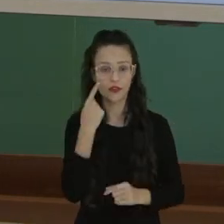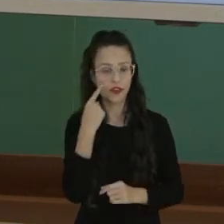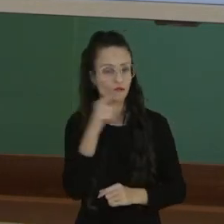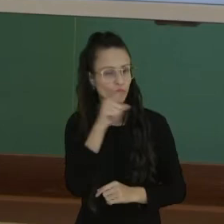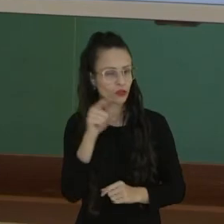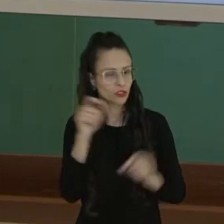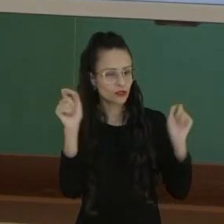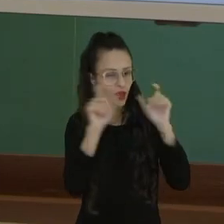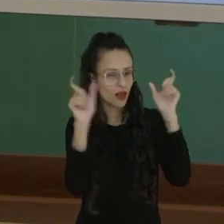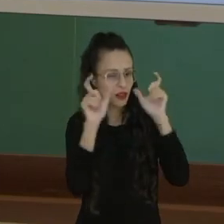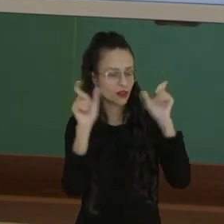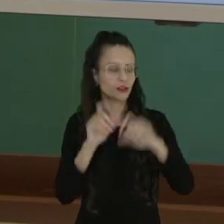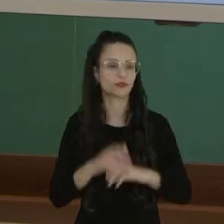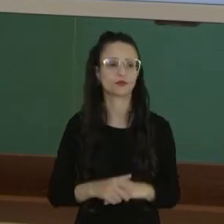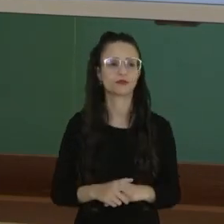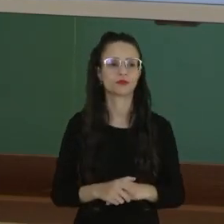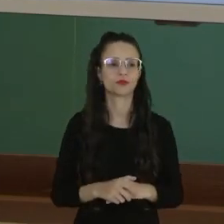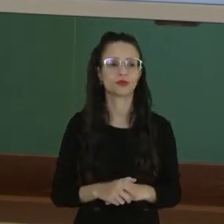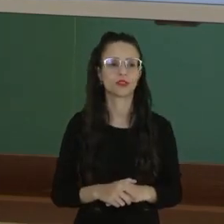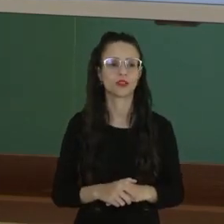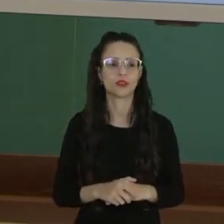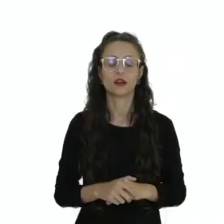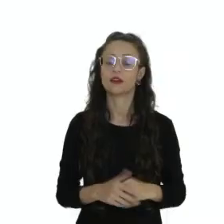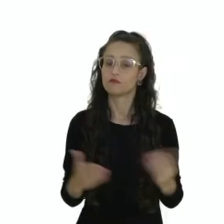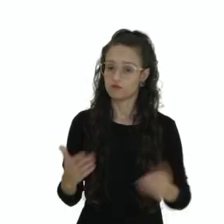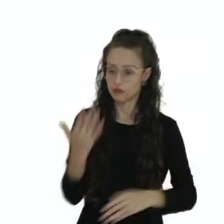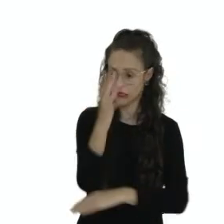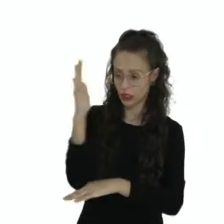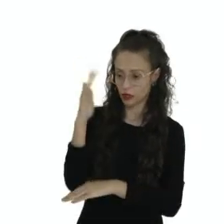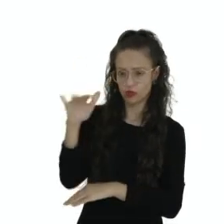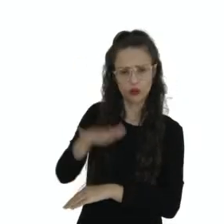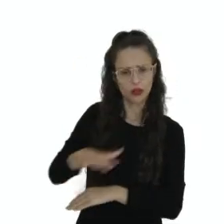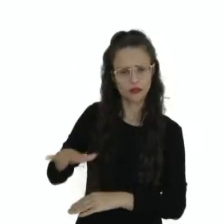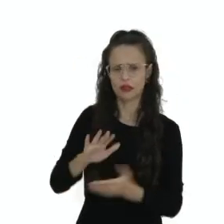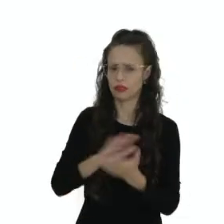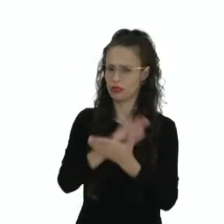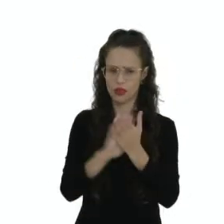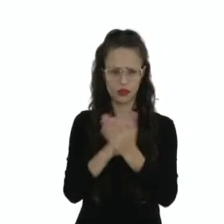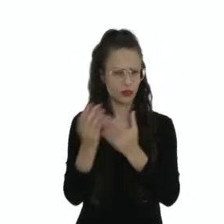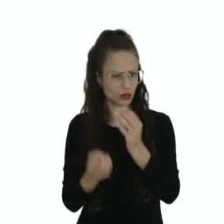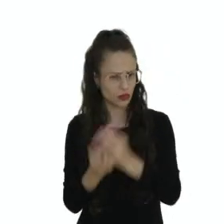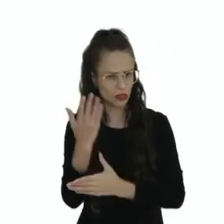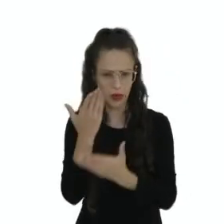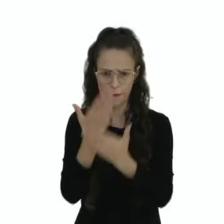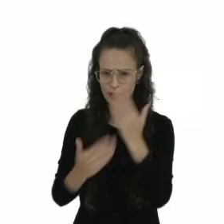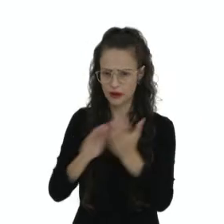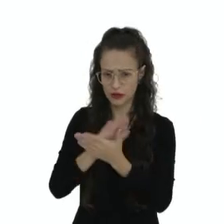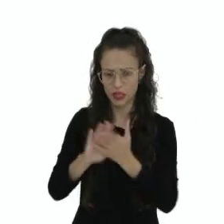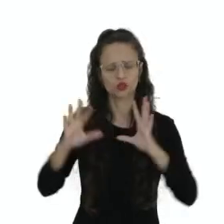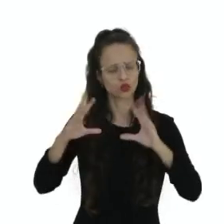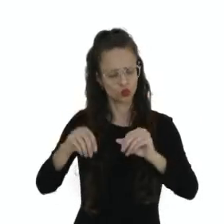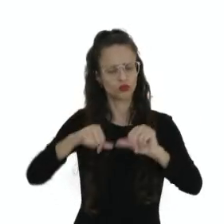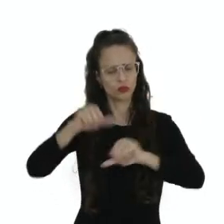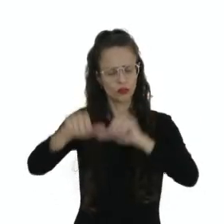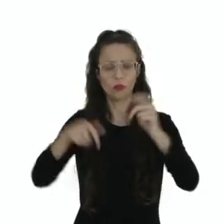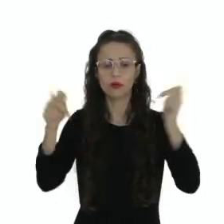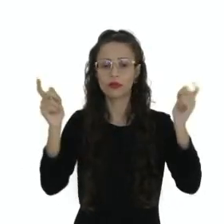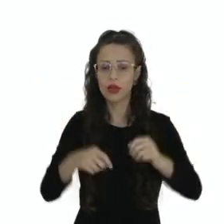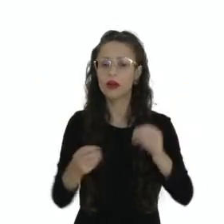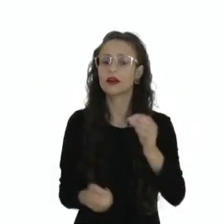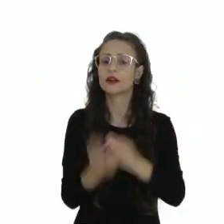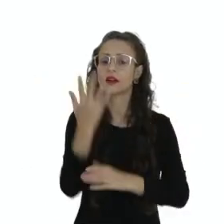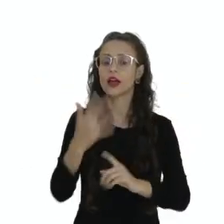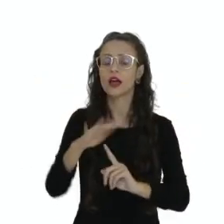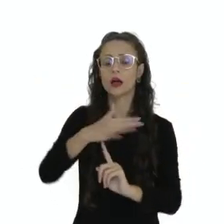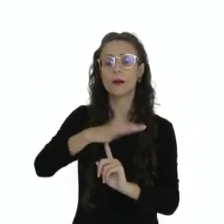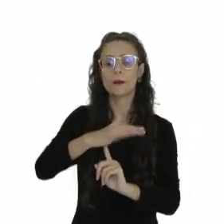estão ligados no esquema. Já que na natureza nada se cria, nada se perde e tudo se transforma, é possível criar um